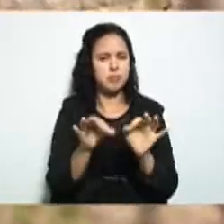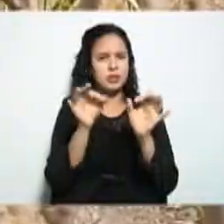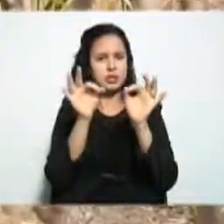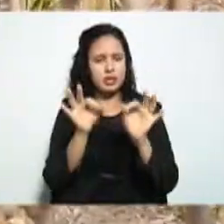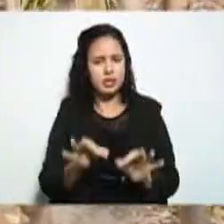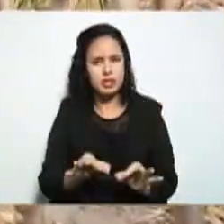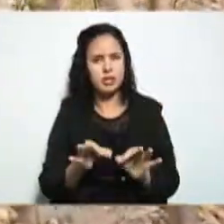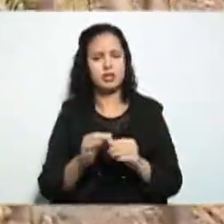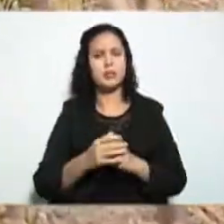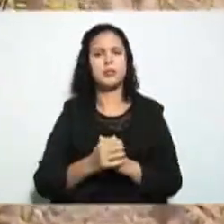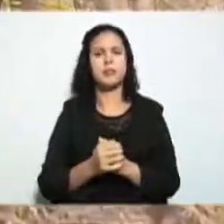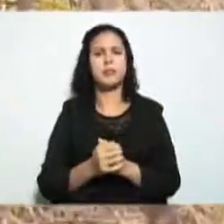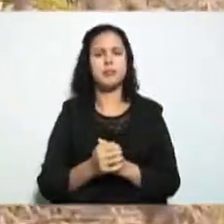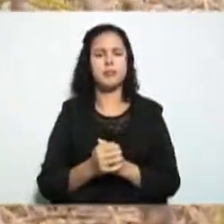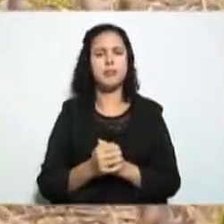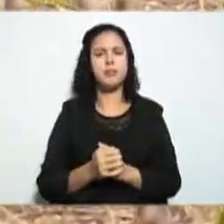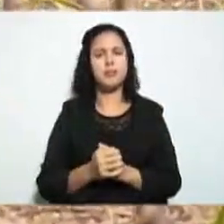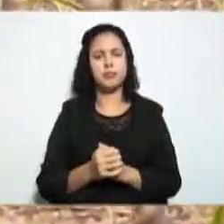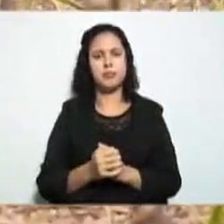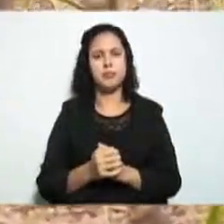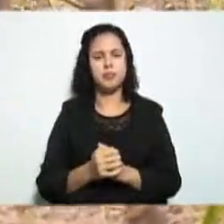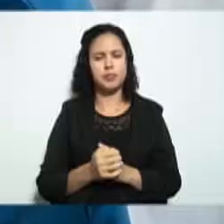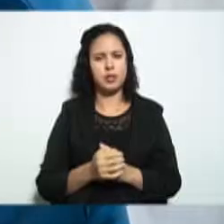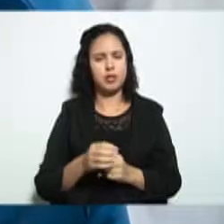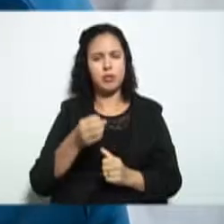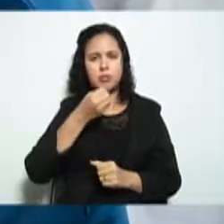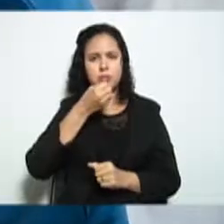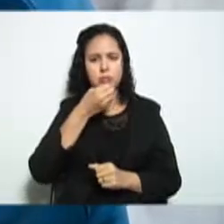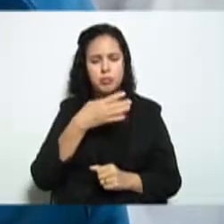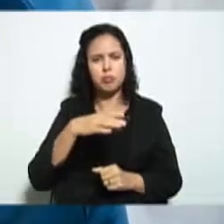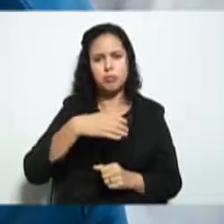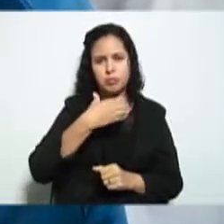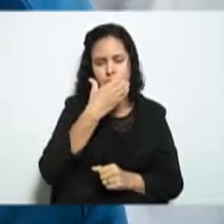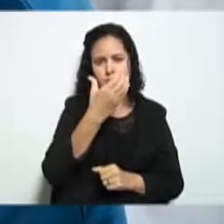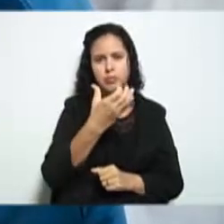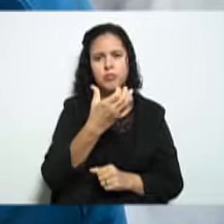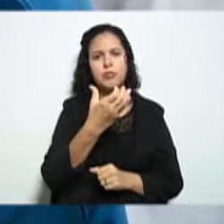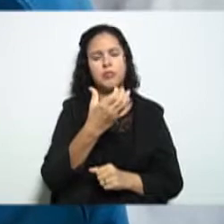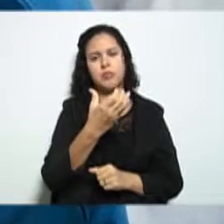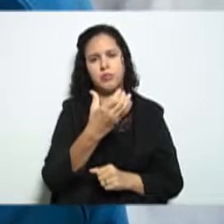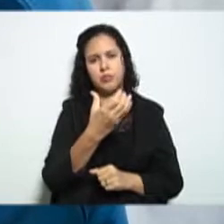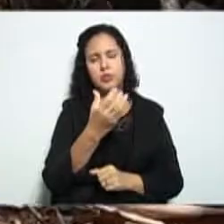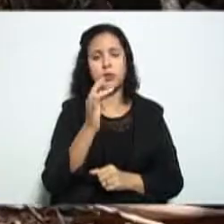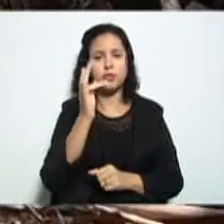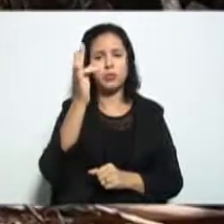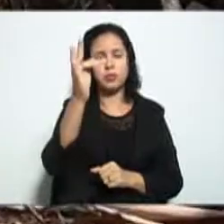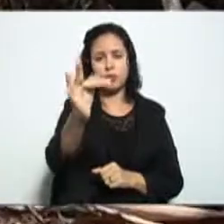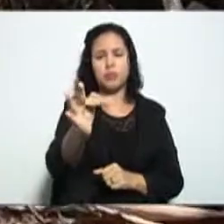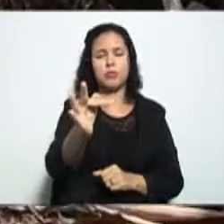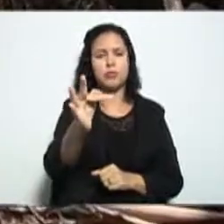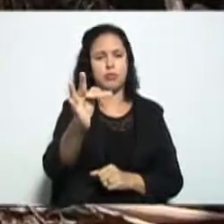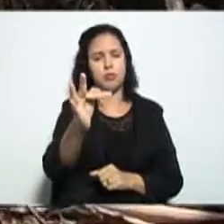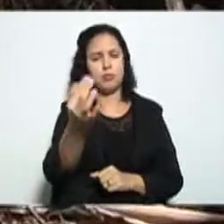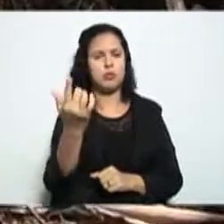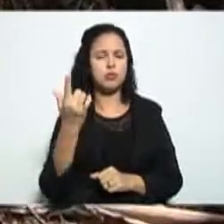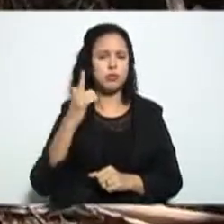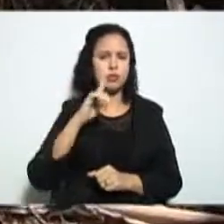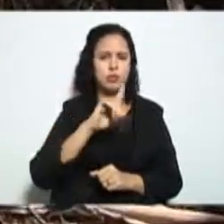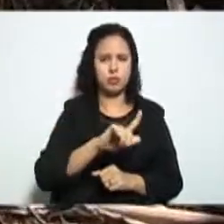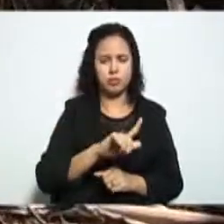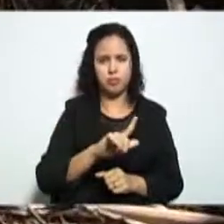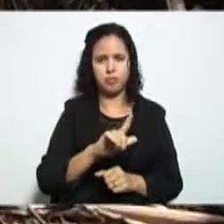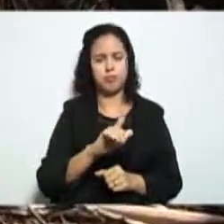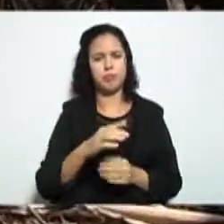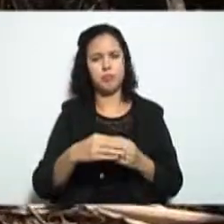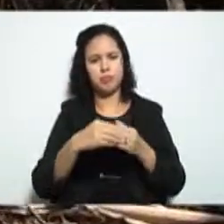Adubar para ter um bom fruto, para futuramente, se Deus quiser, a gente entregar para a cooperativa.